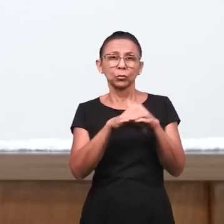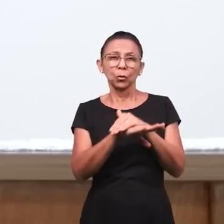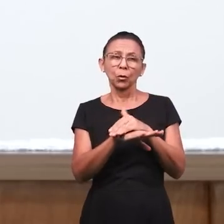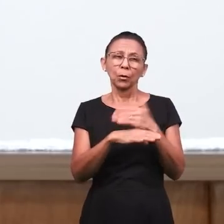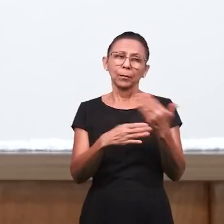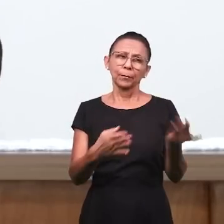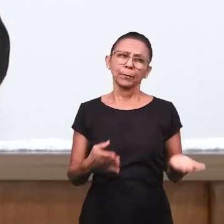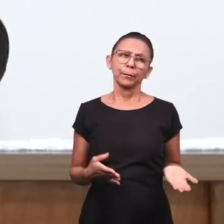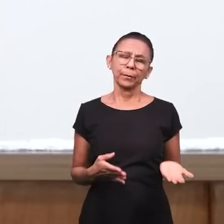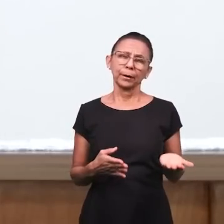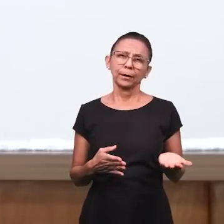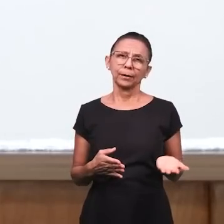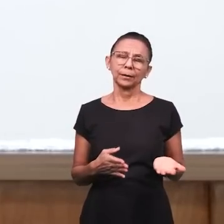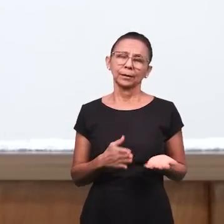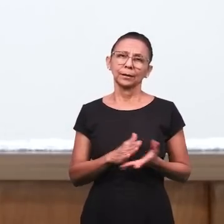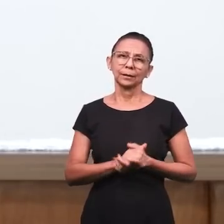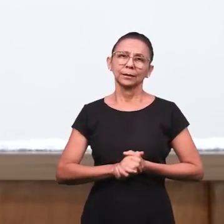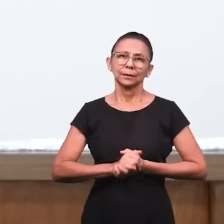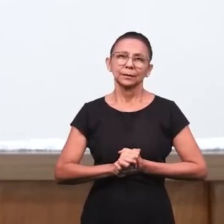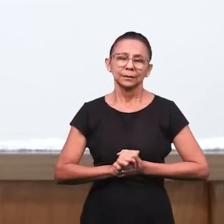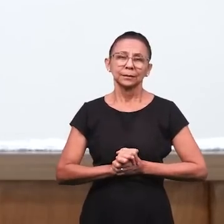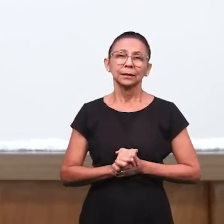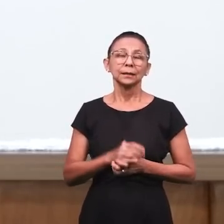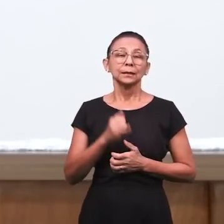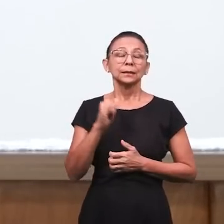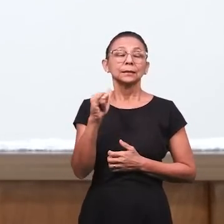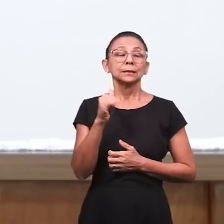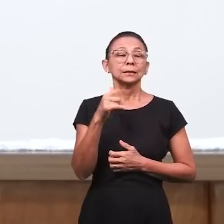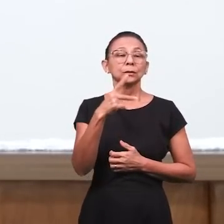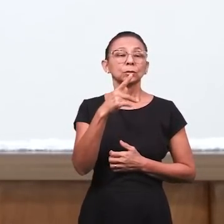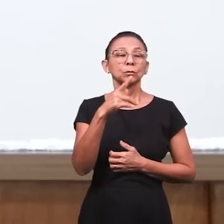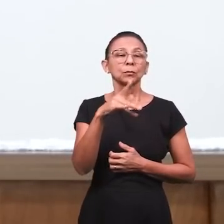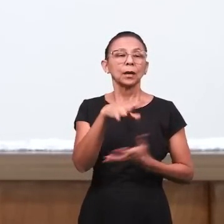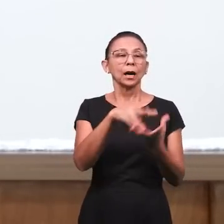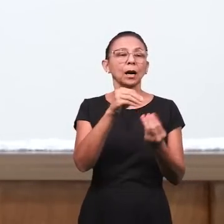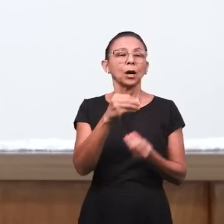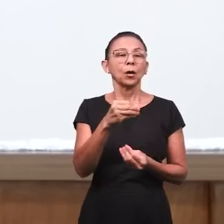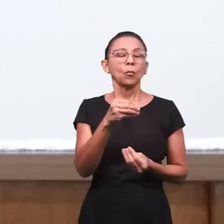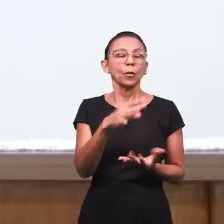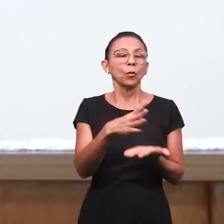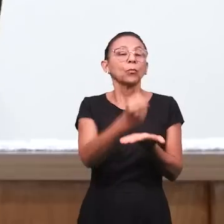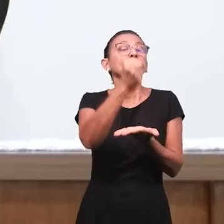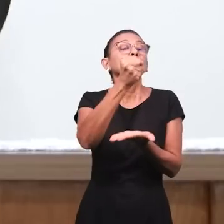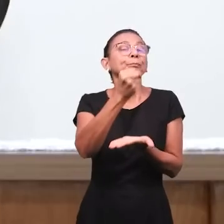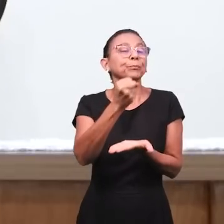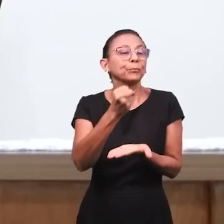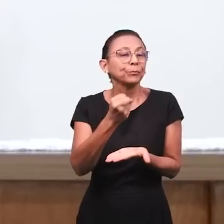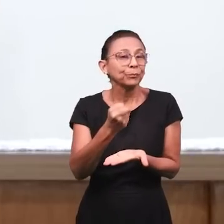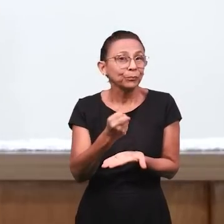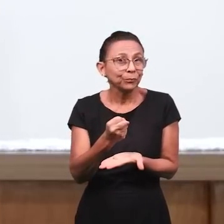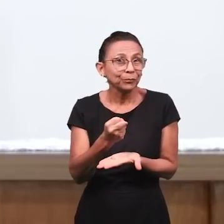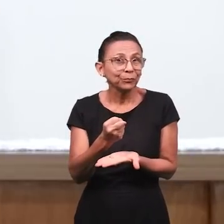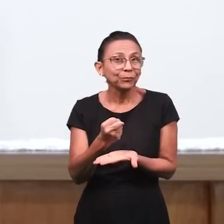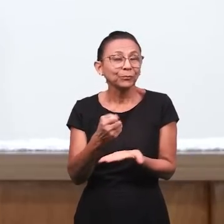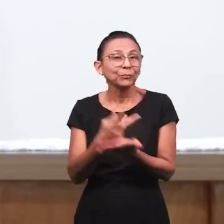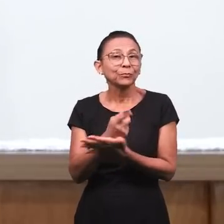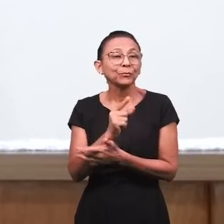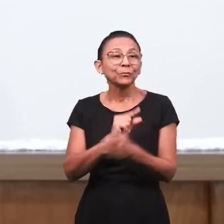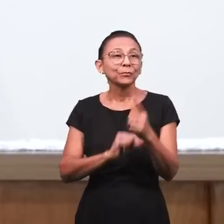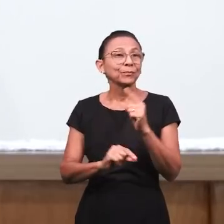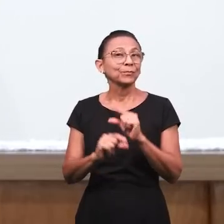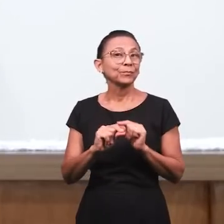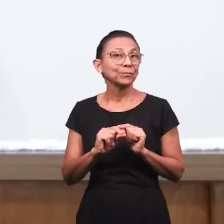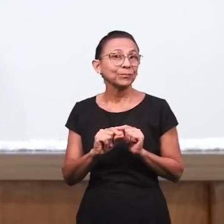noite. Mas é importante entendermos que dentro desse aspecto